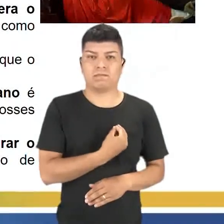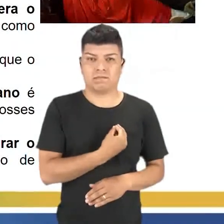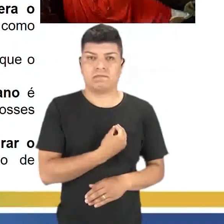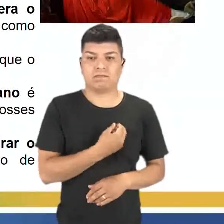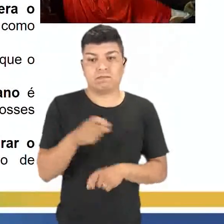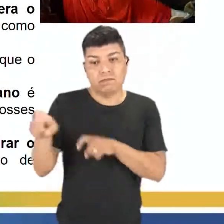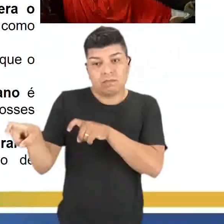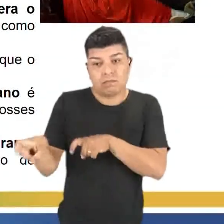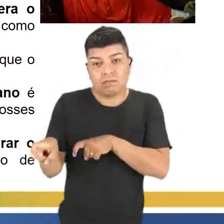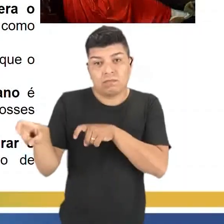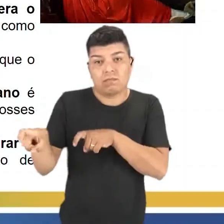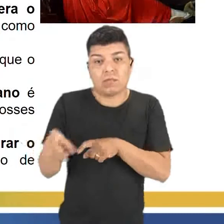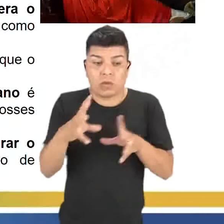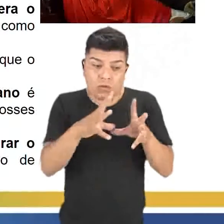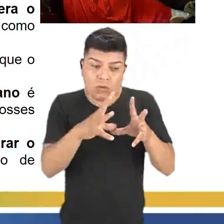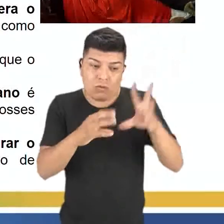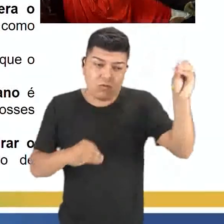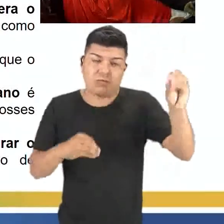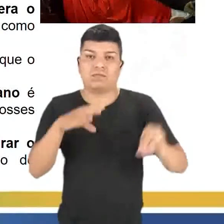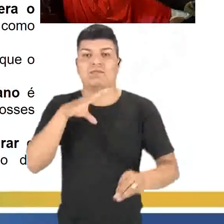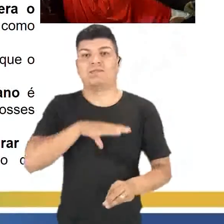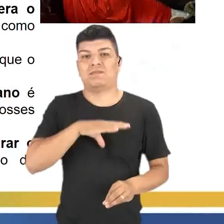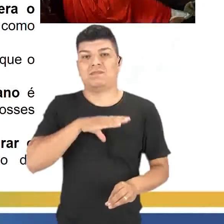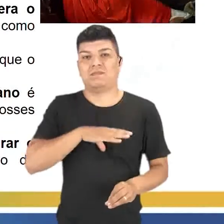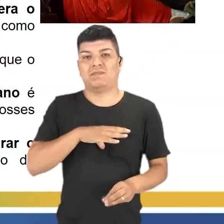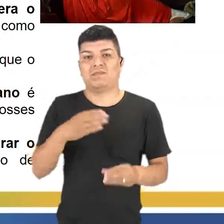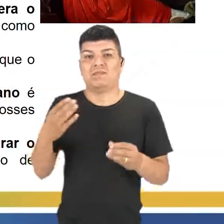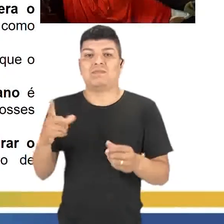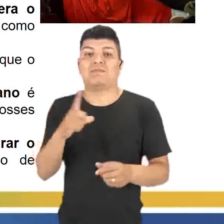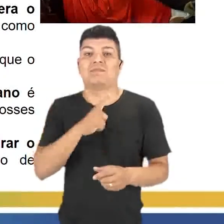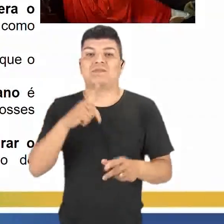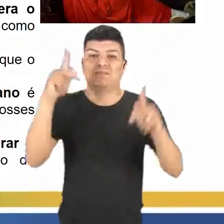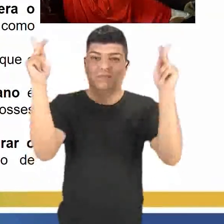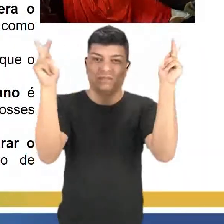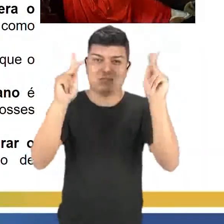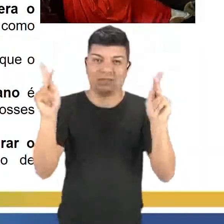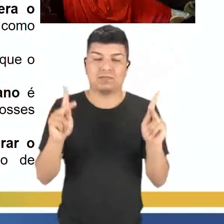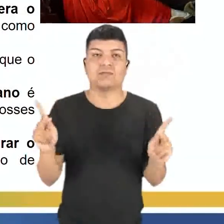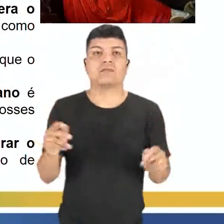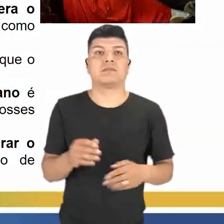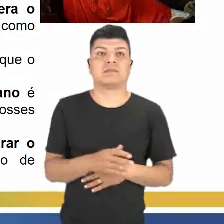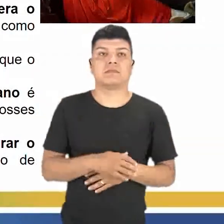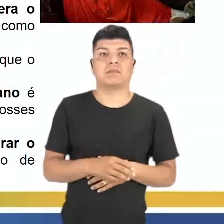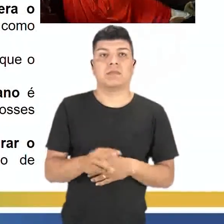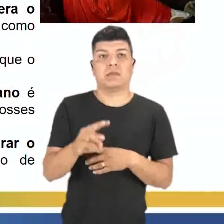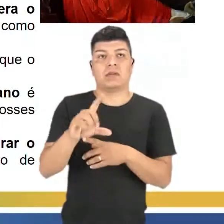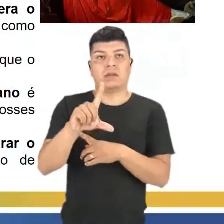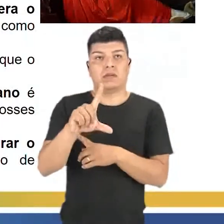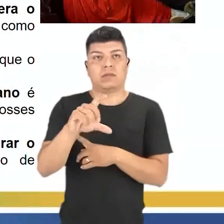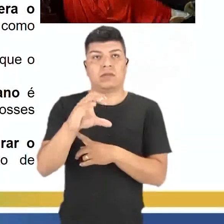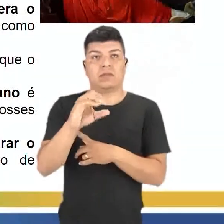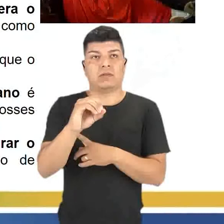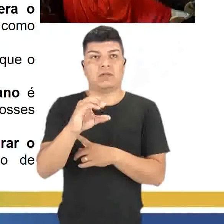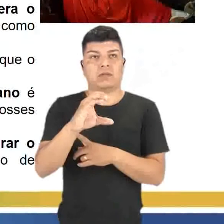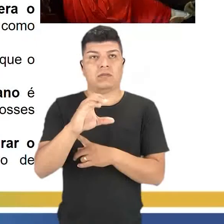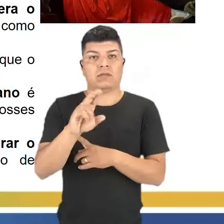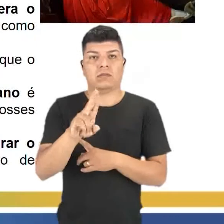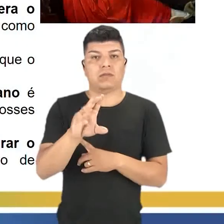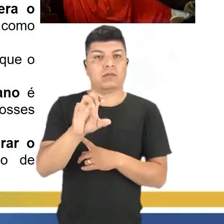Então, fugir da cidade era o que dava paz. O locus amoenus, que é um outro